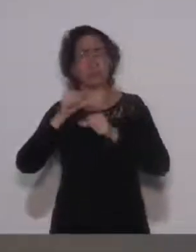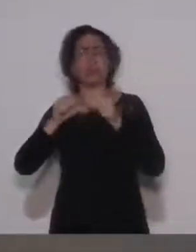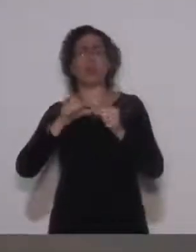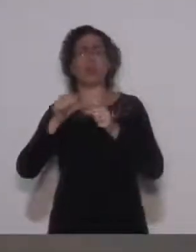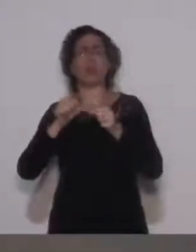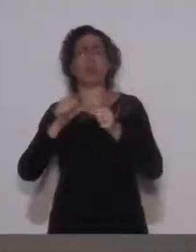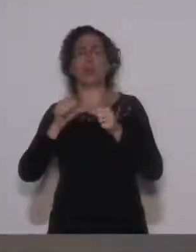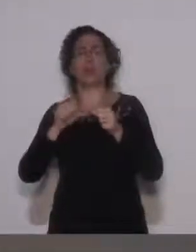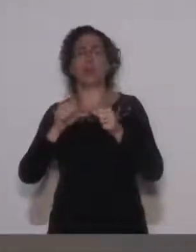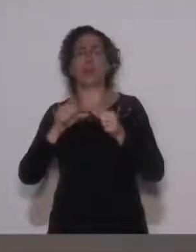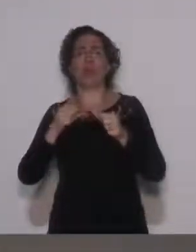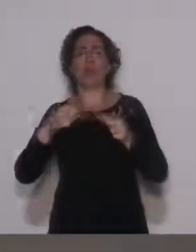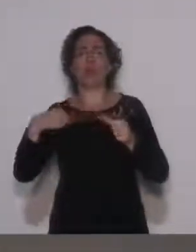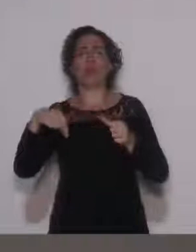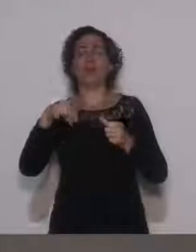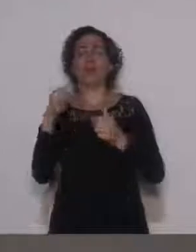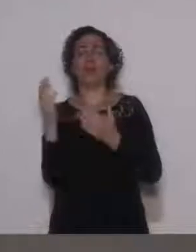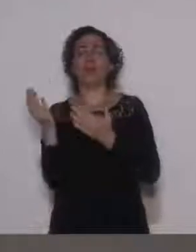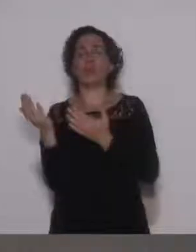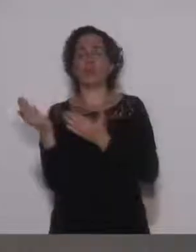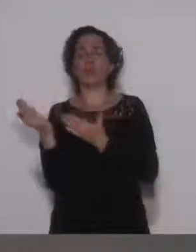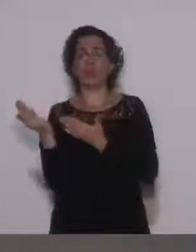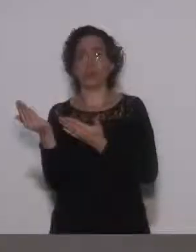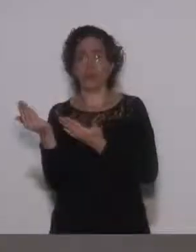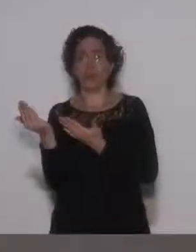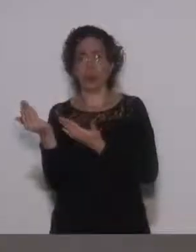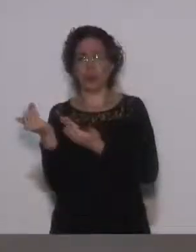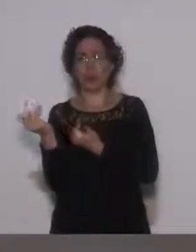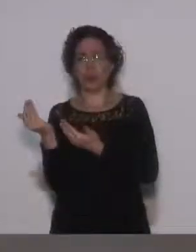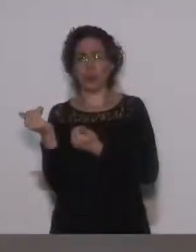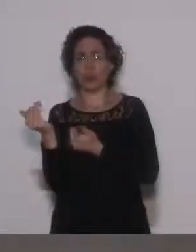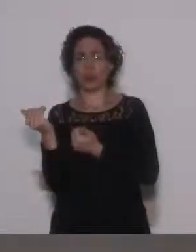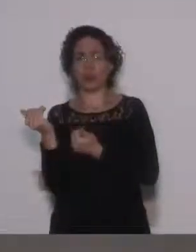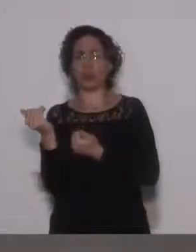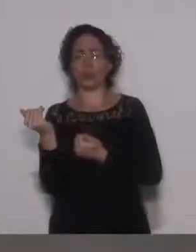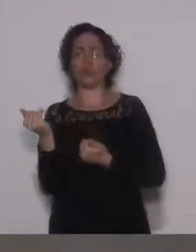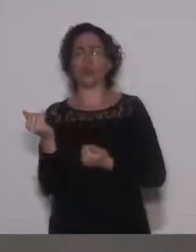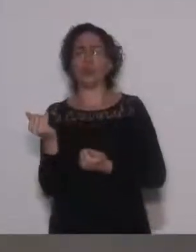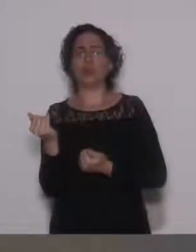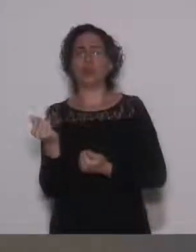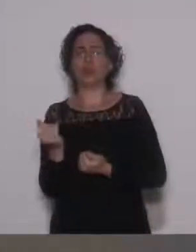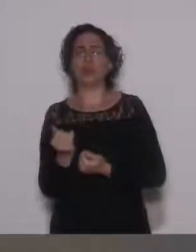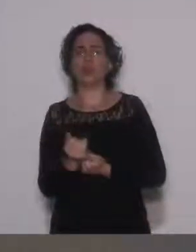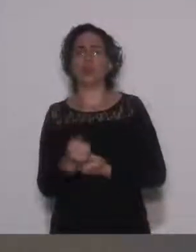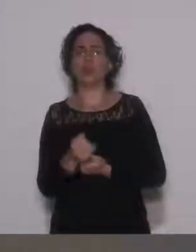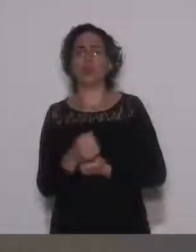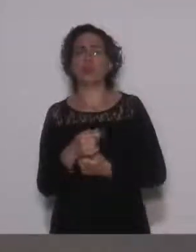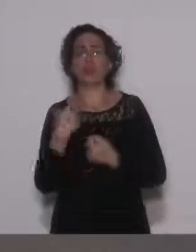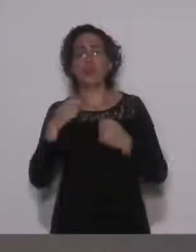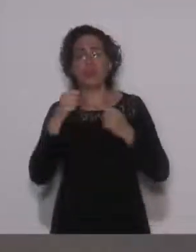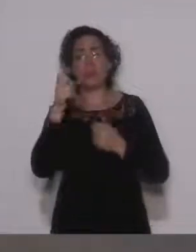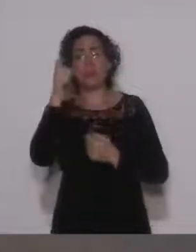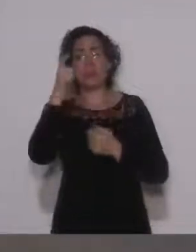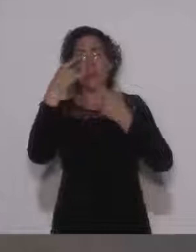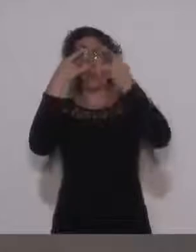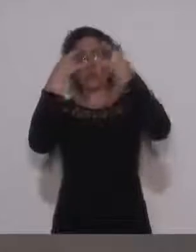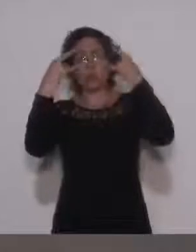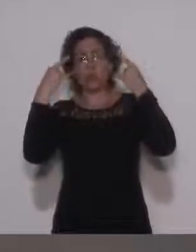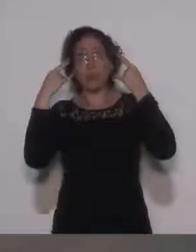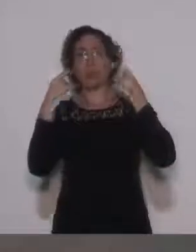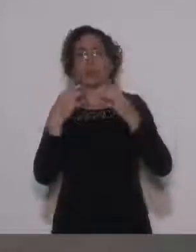Qual que é a ambição da geração Y? Depois eu me comprometo a falar nas outras semanas, mas só para a gente lembrar,